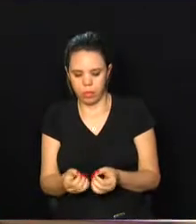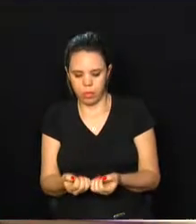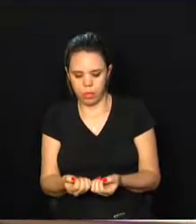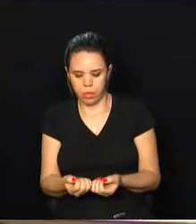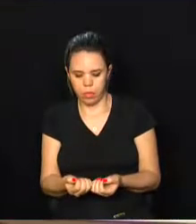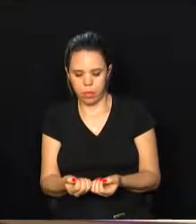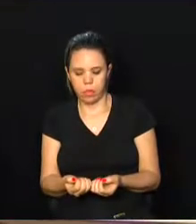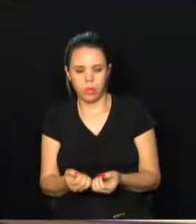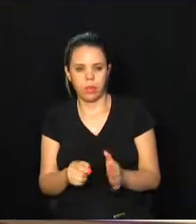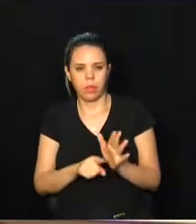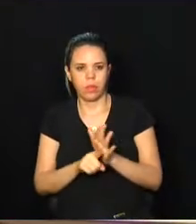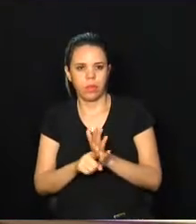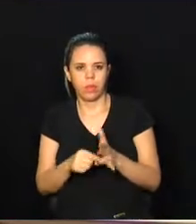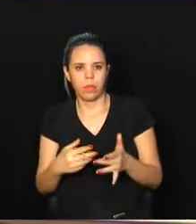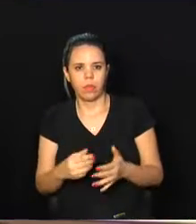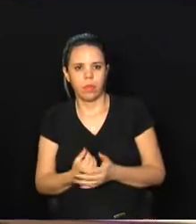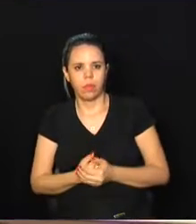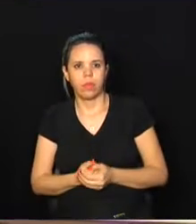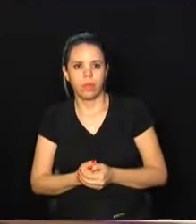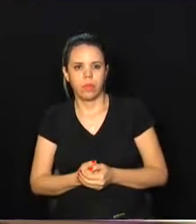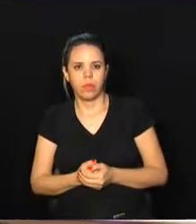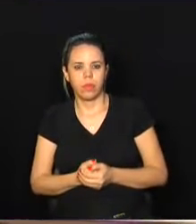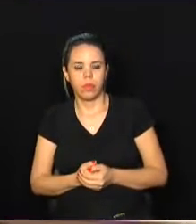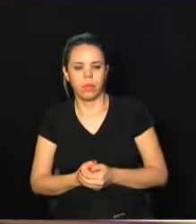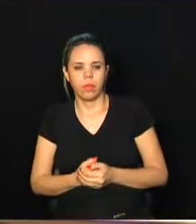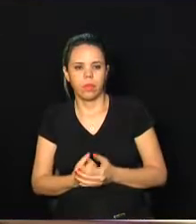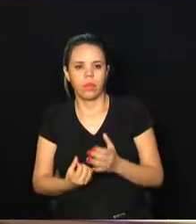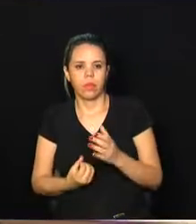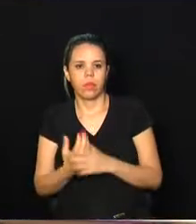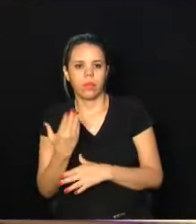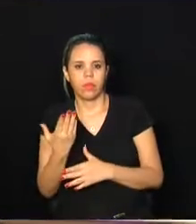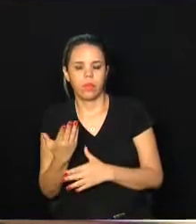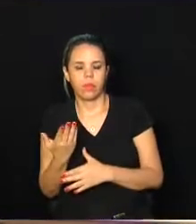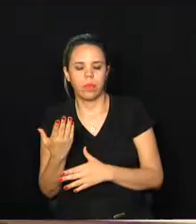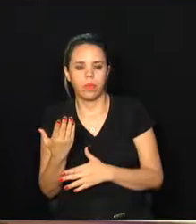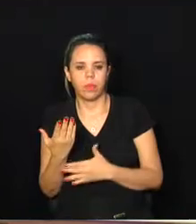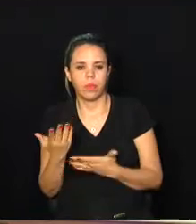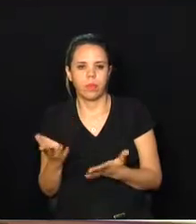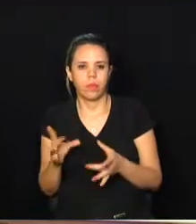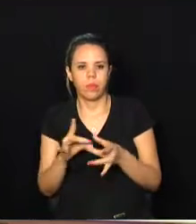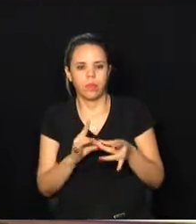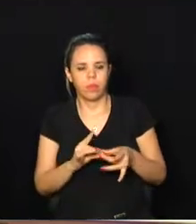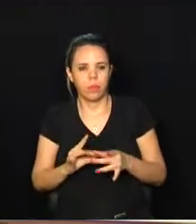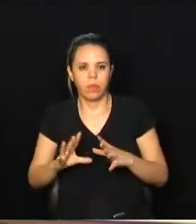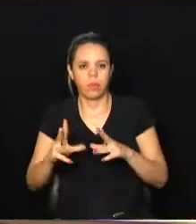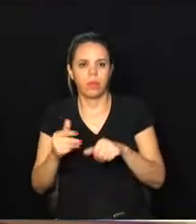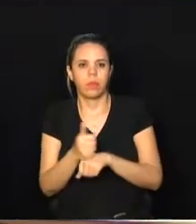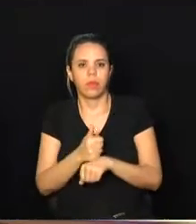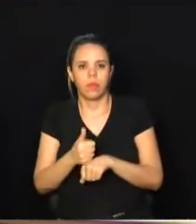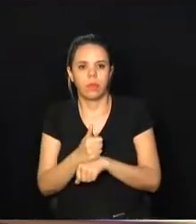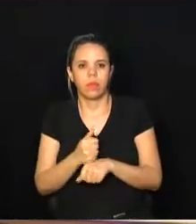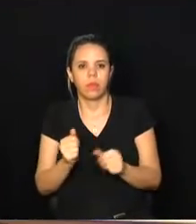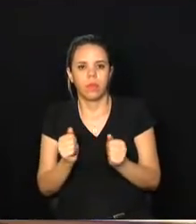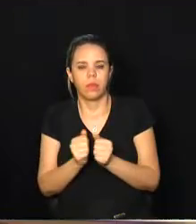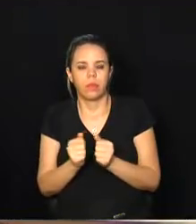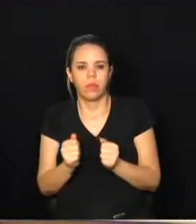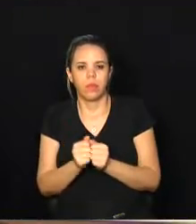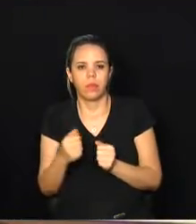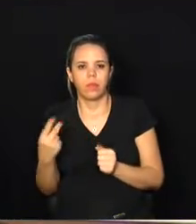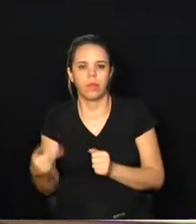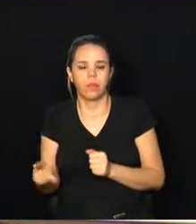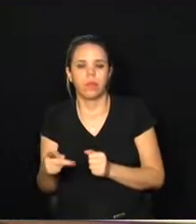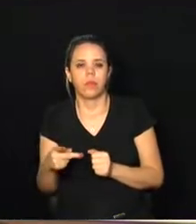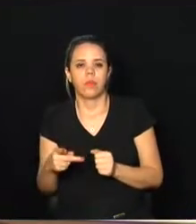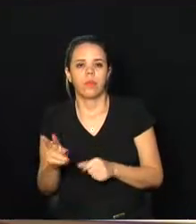levantar essas questões e acabou surgindo essa união de todo mundo, inclusive com